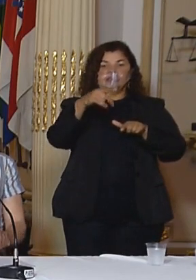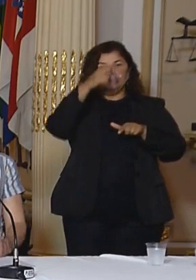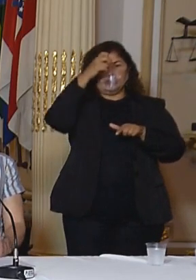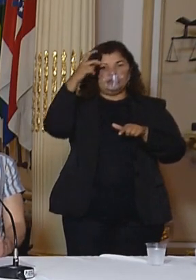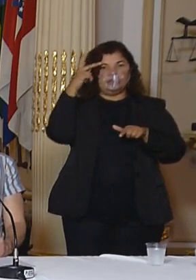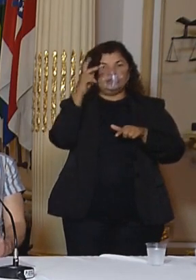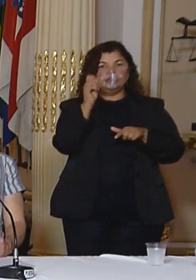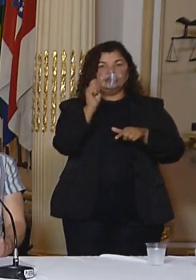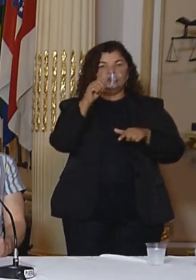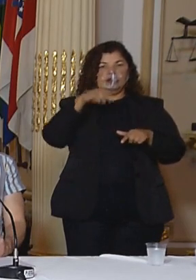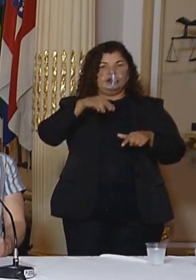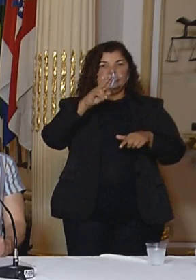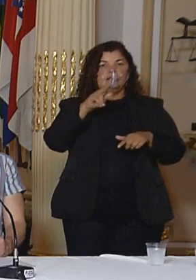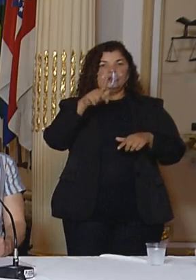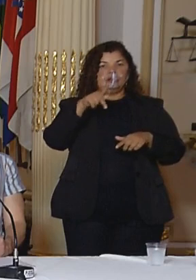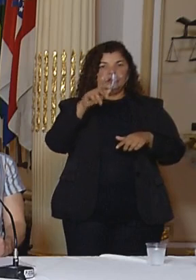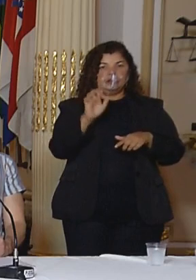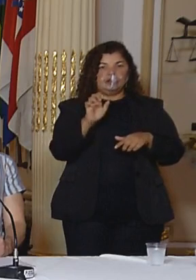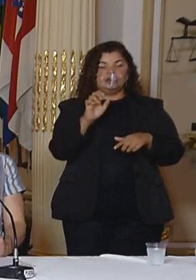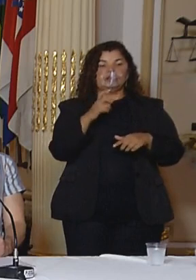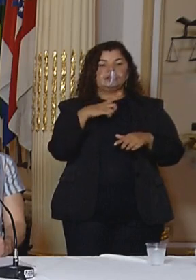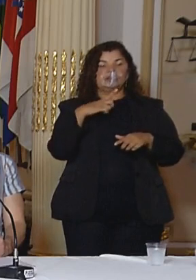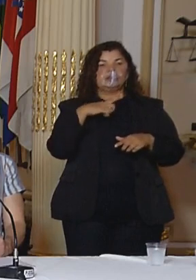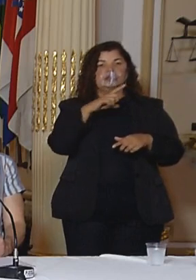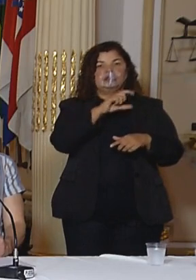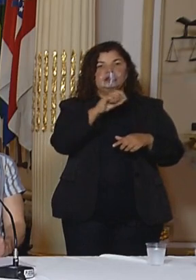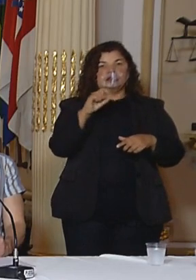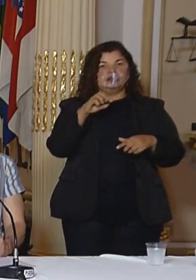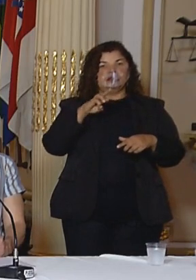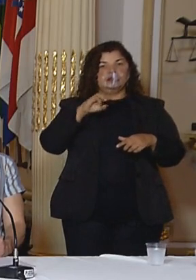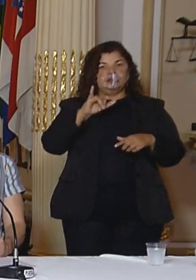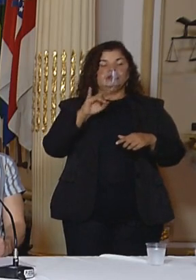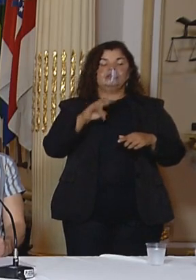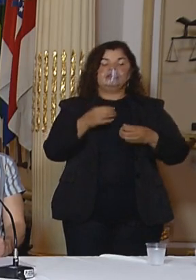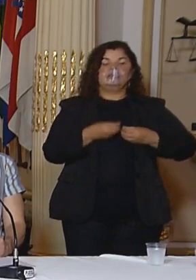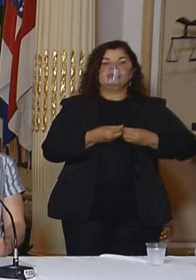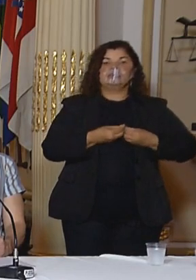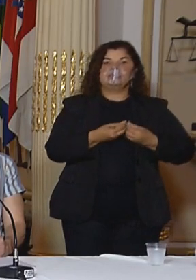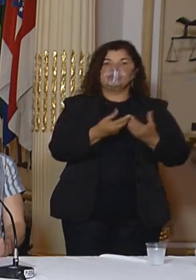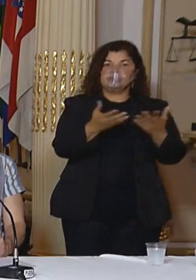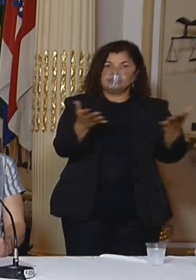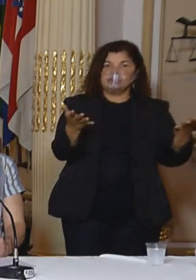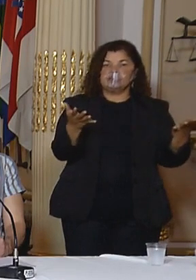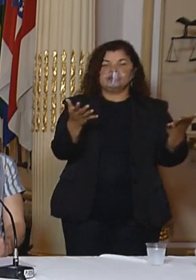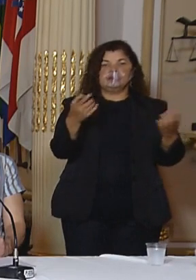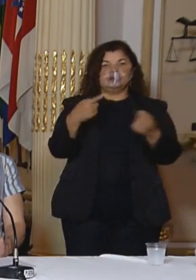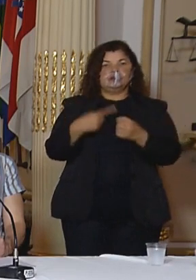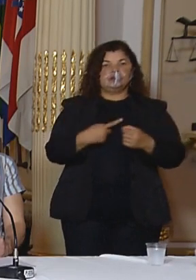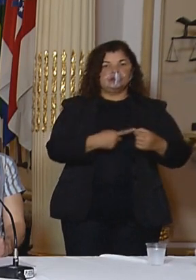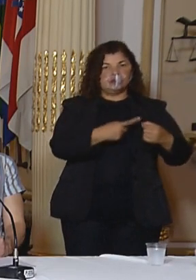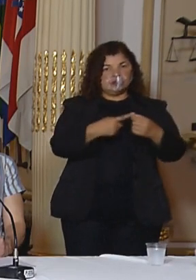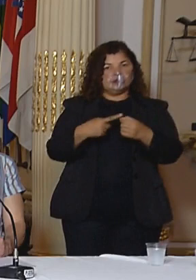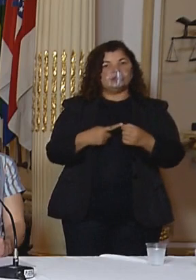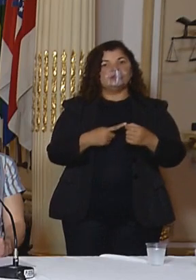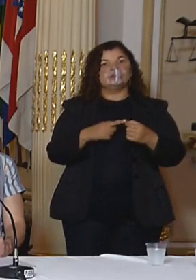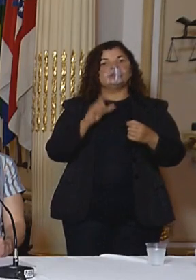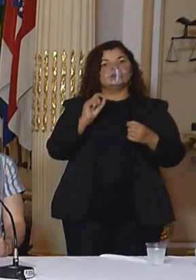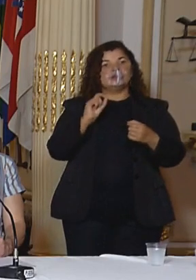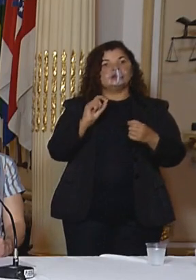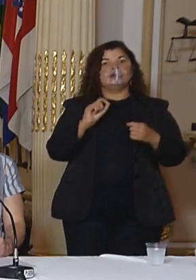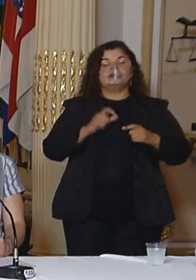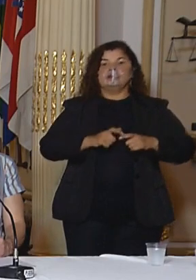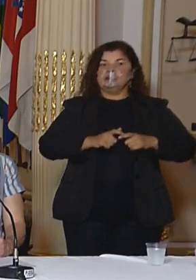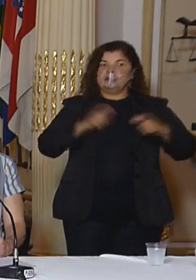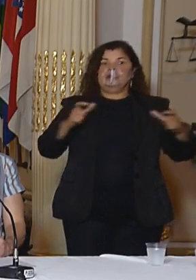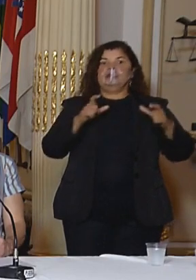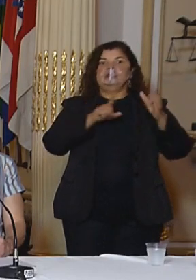nós estamos com mais 100 mil testes rápidos sendo distribuídos. Então isso coloca um potencial de diagnóstico